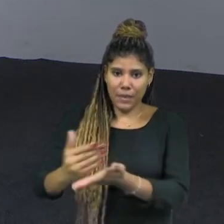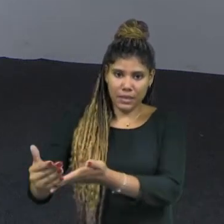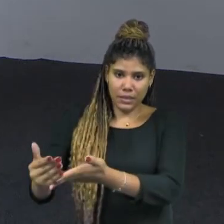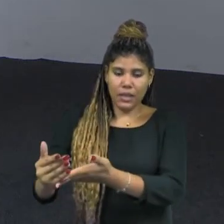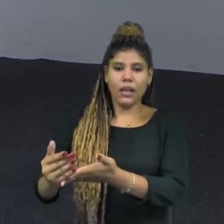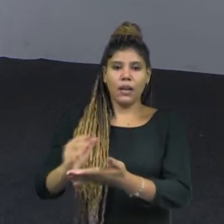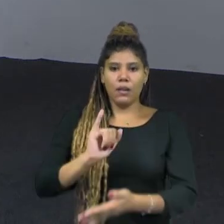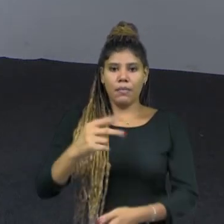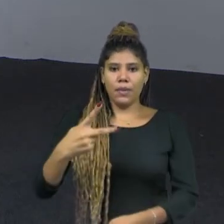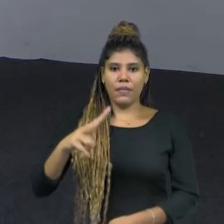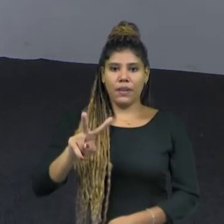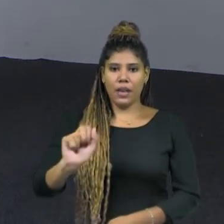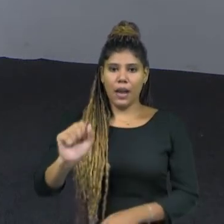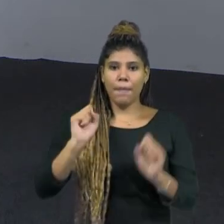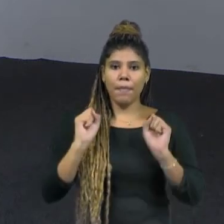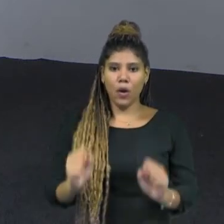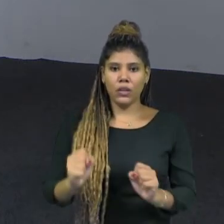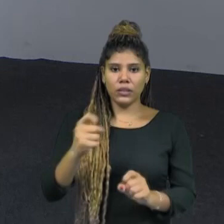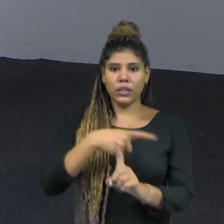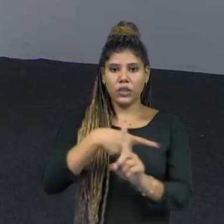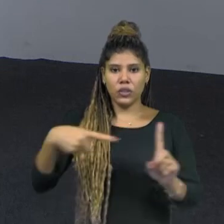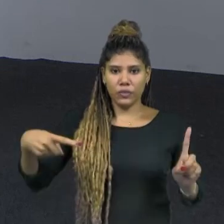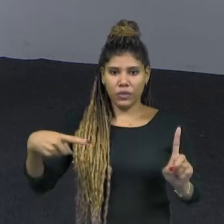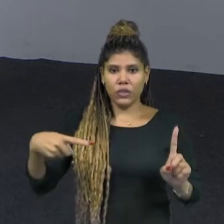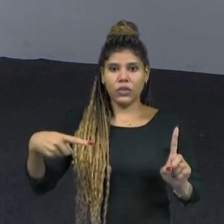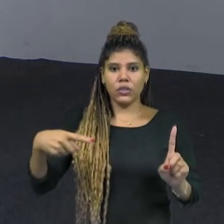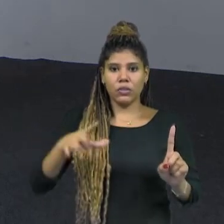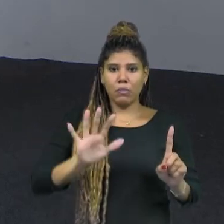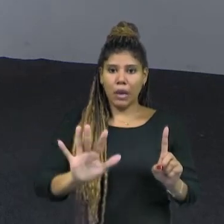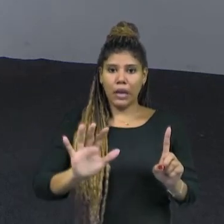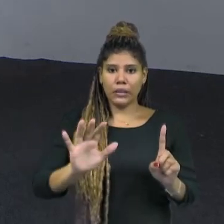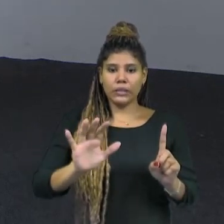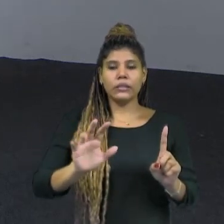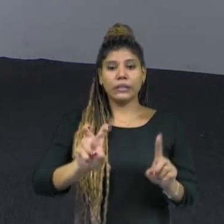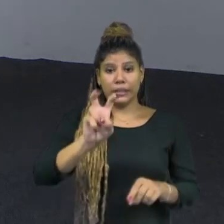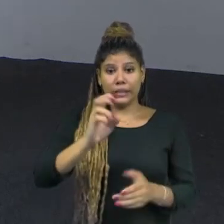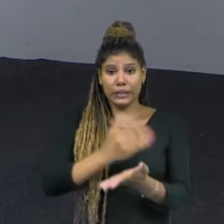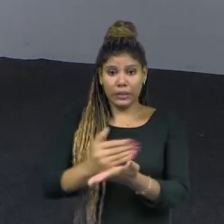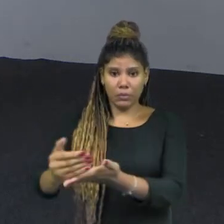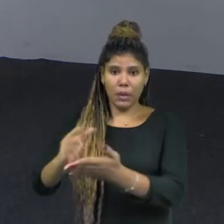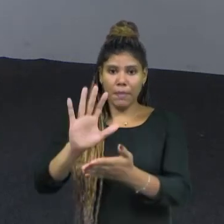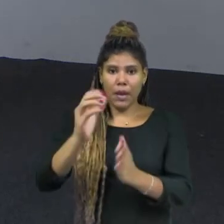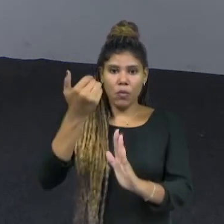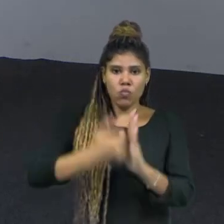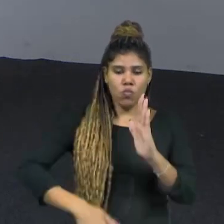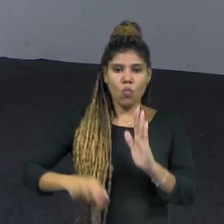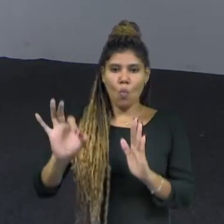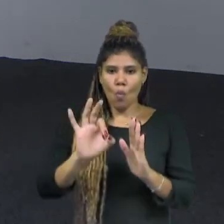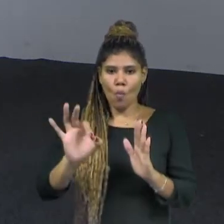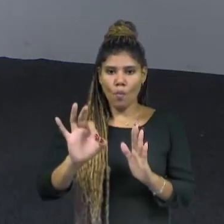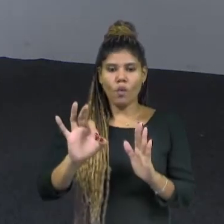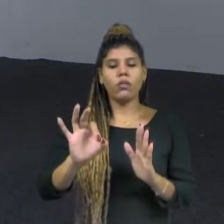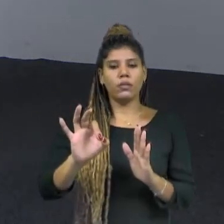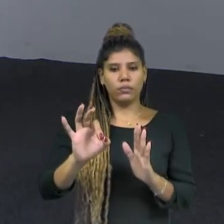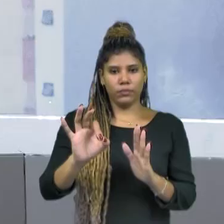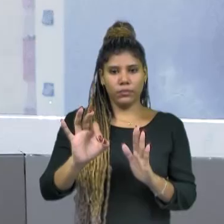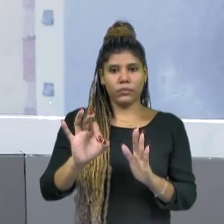IPVA poderá ser dividido sem desconto em até 5 parcelas com vencimentos no dia 10 de cada